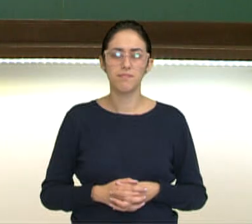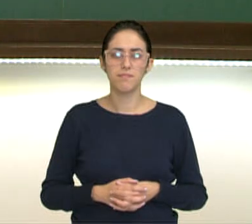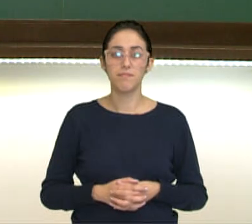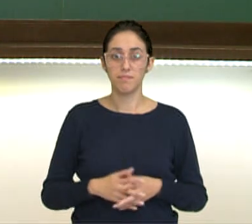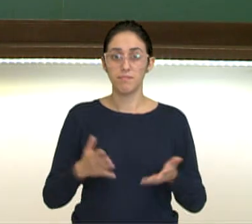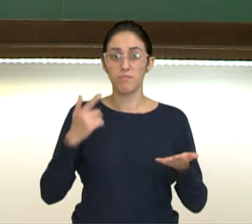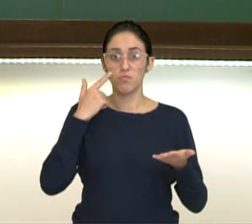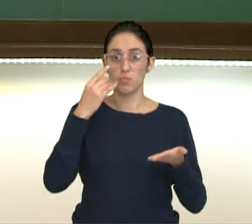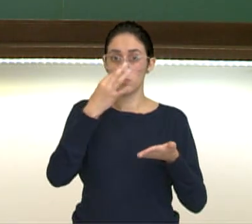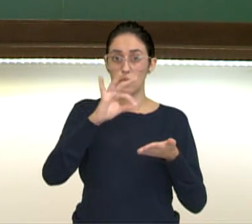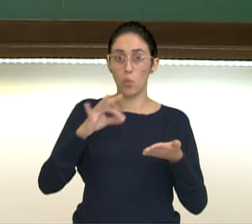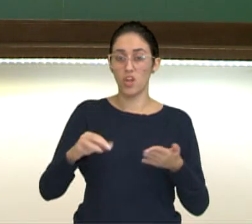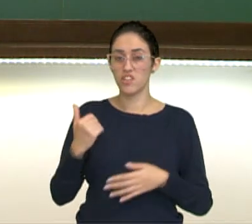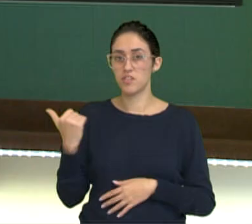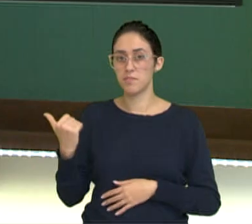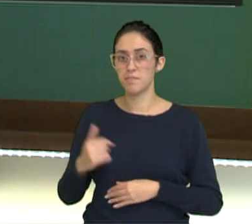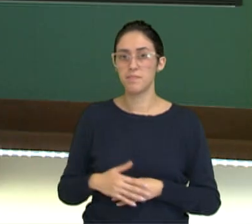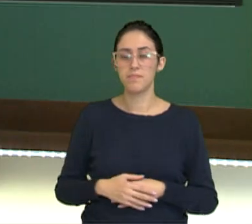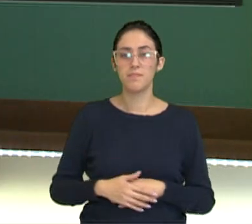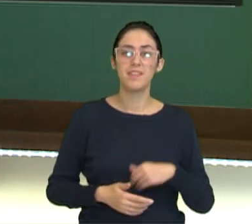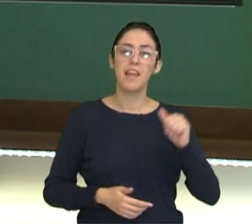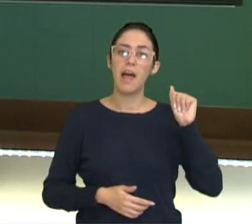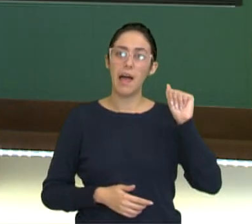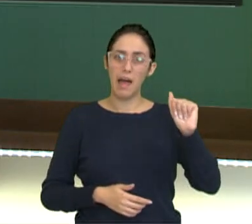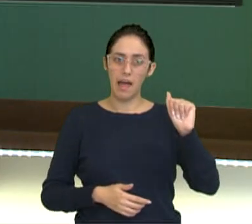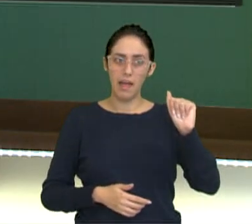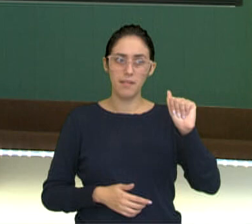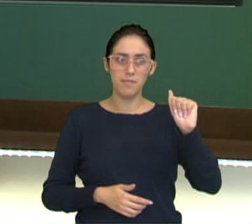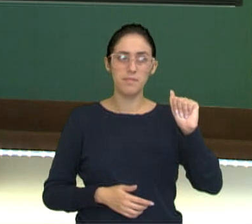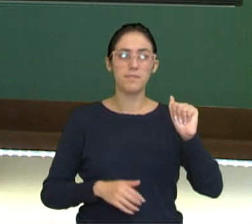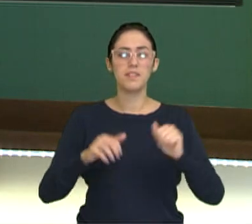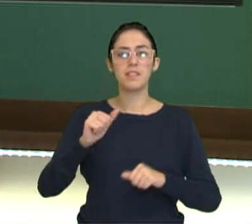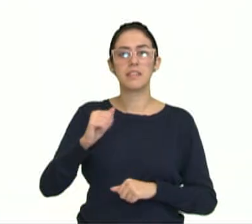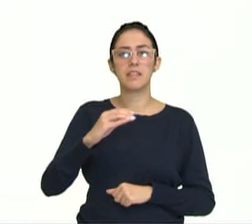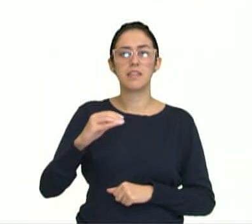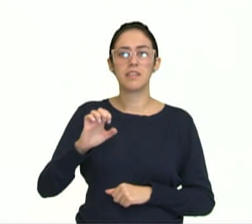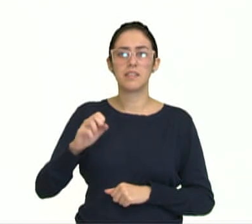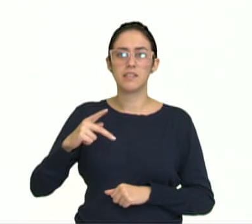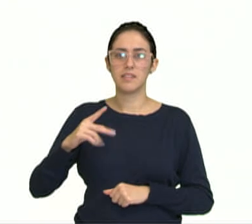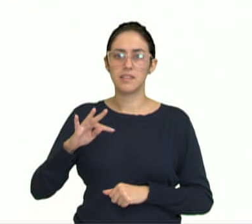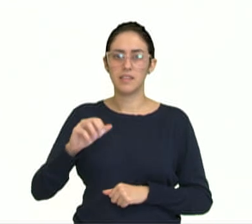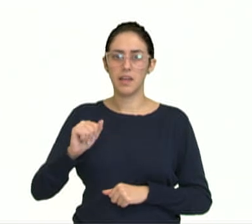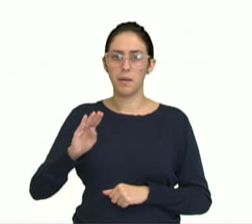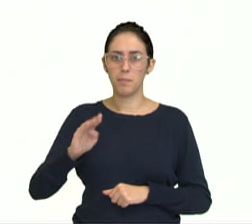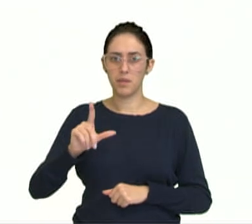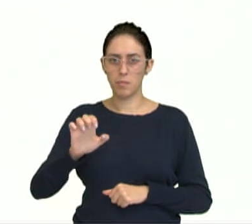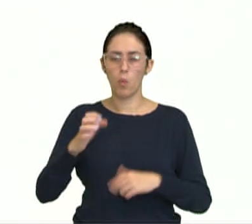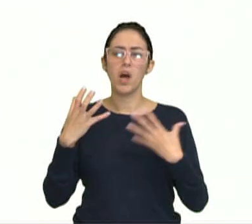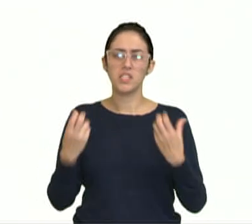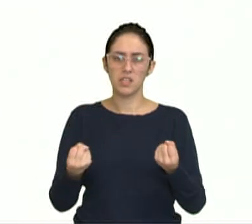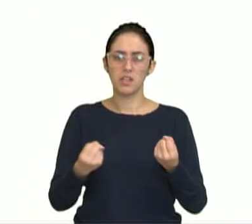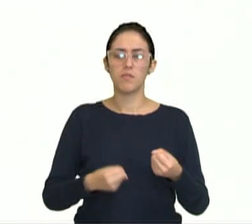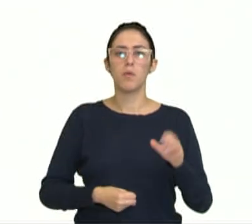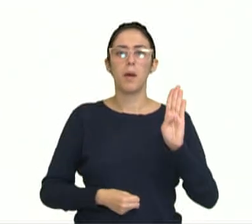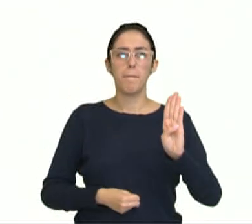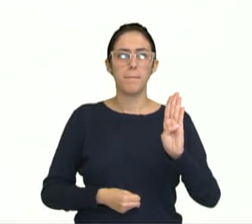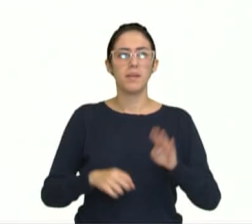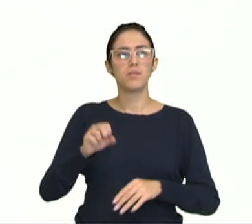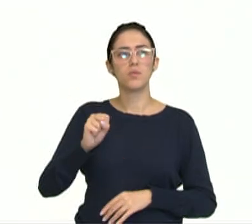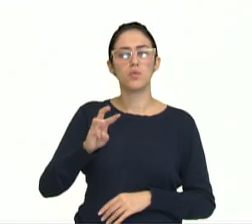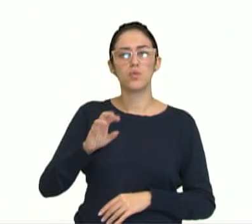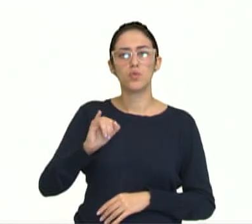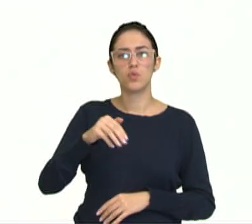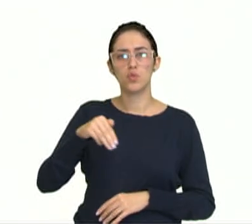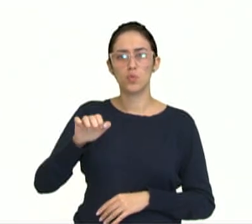Corrigindo, pessoal, vamos lá. Então, na letra A ficou acceptable, aceitável. Letra B, swimmer. E, finalmente, na